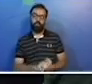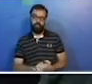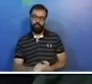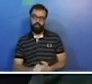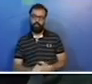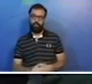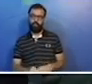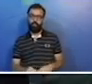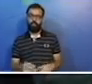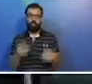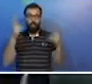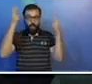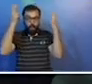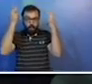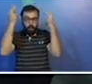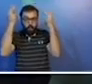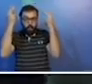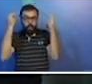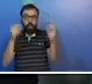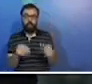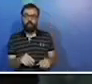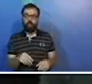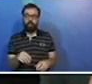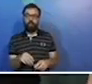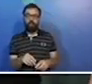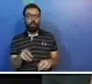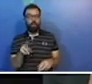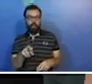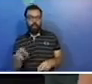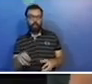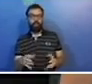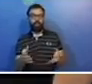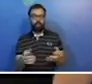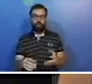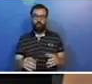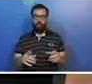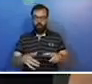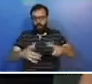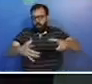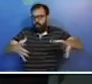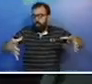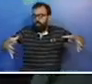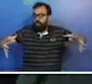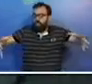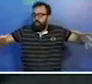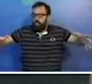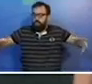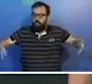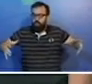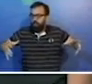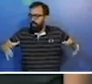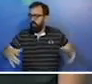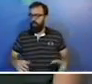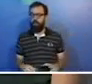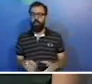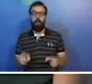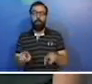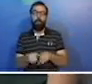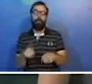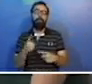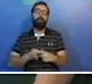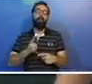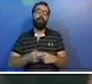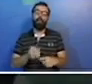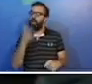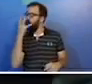animais? A quantidade de coelhos, marmotas e ratos aumentou porque o coiote era um predador que